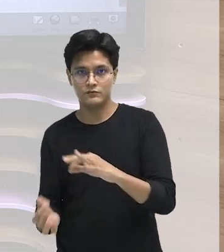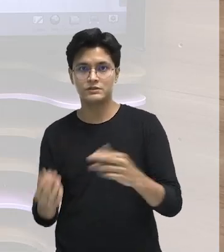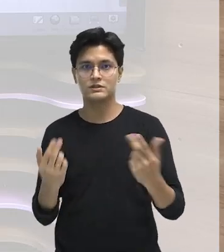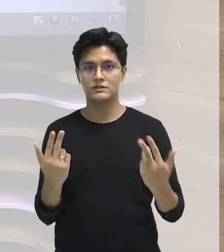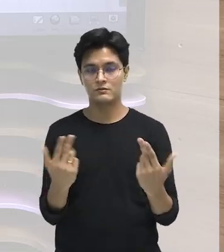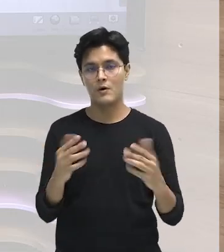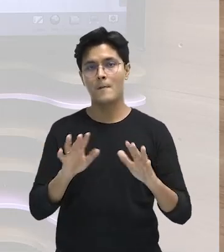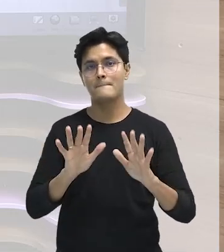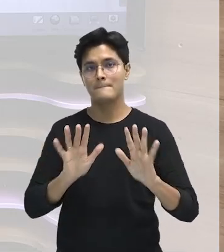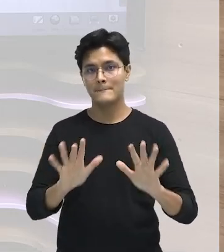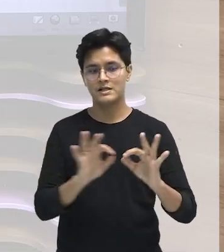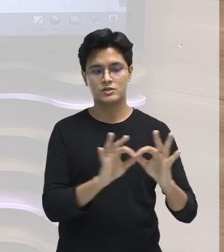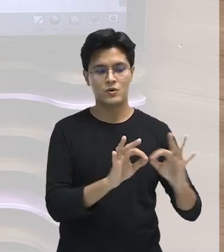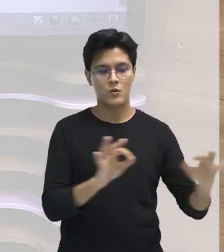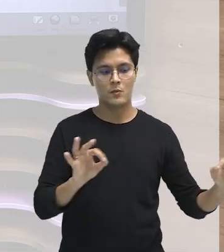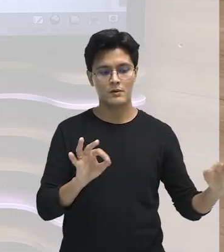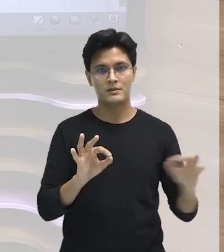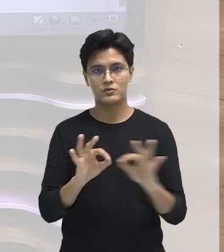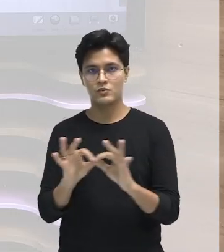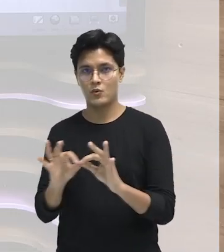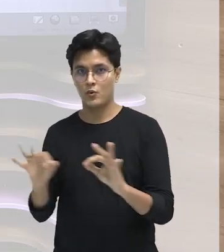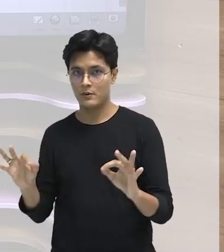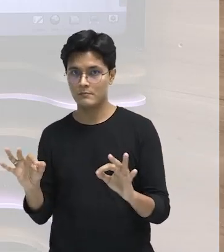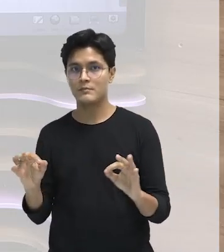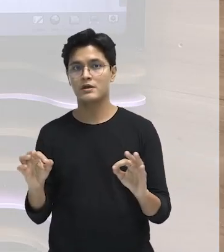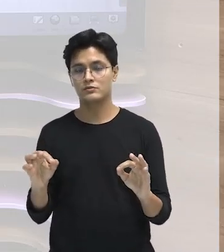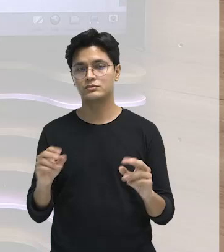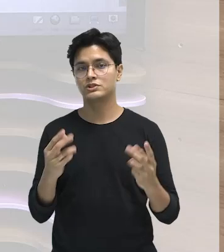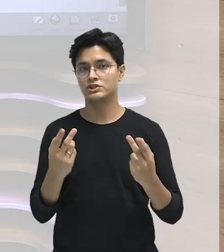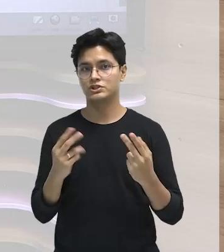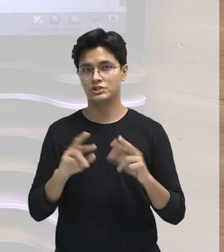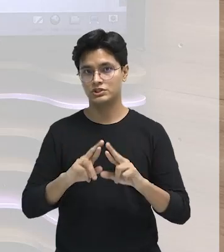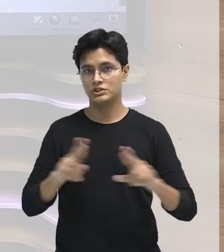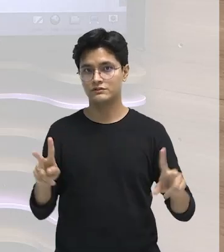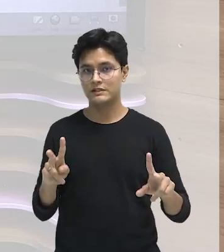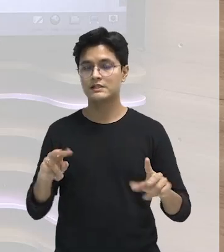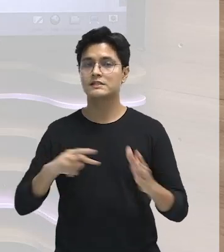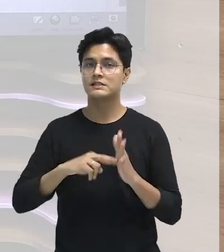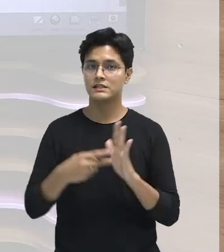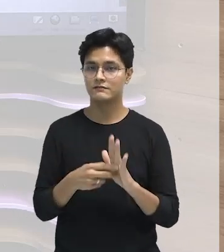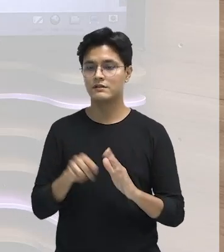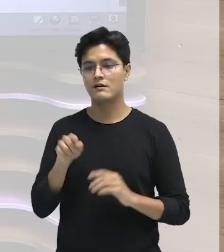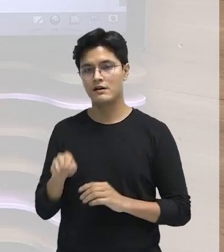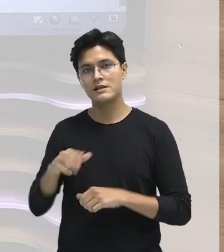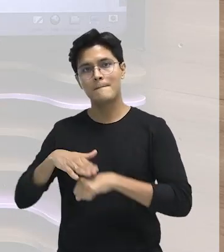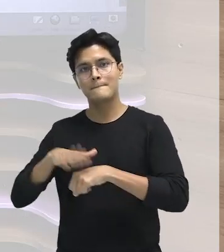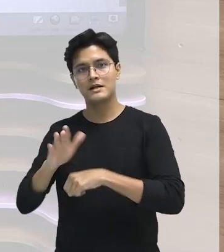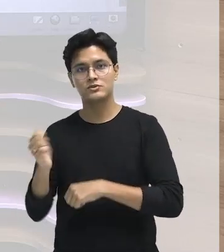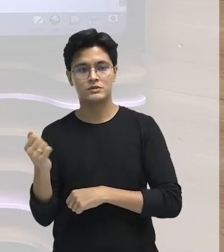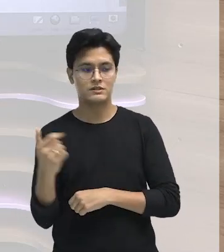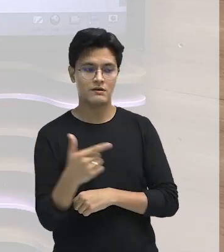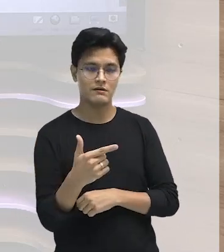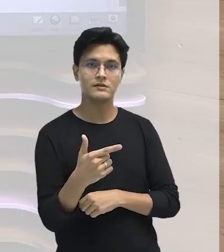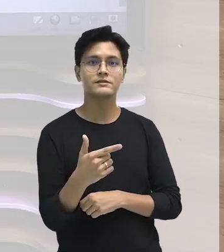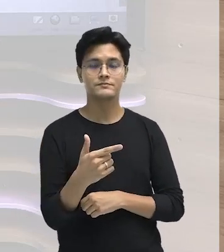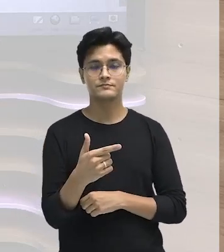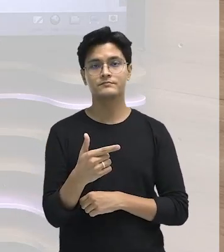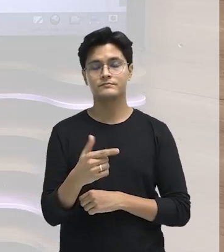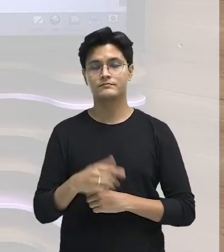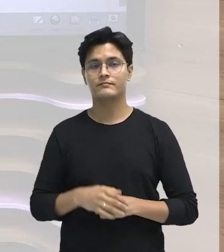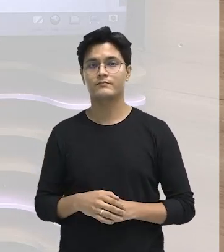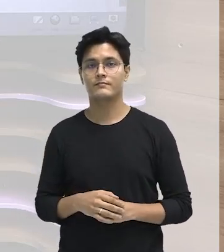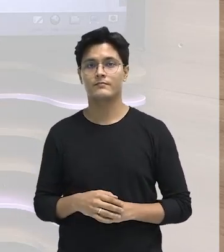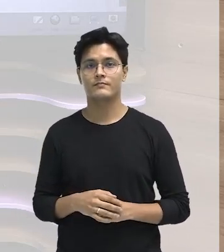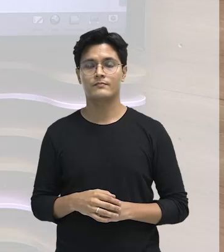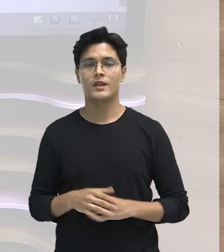comprimentos diferentes, é porque então uma das piscinas é maior do que a outra. Como estamos tratando,